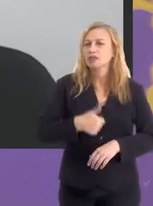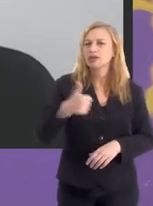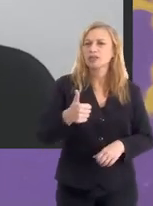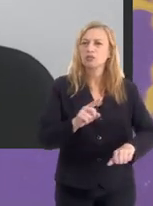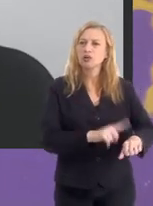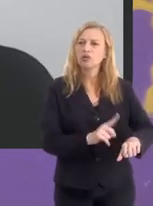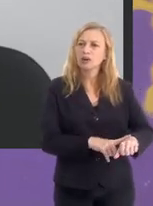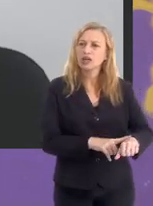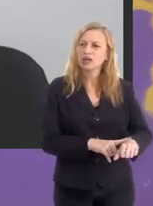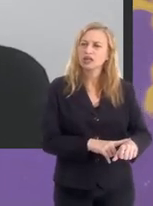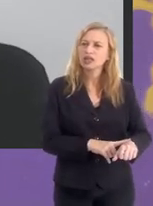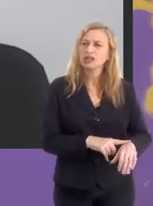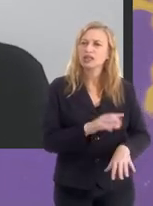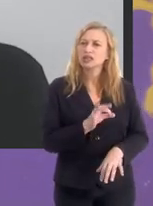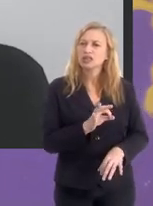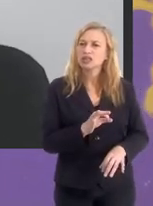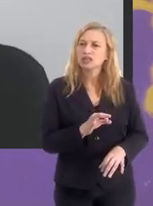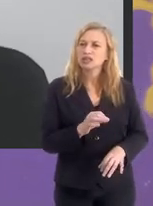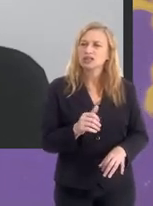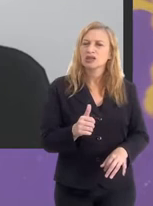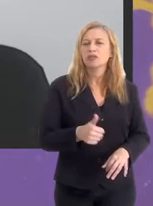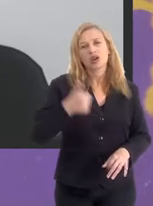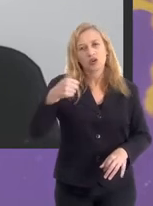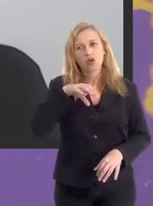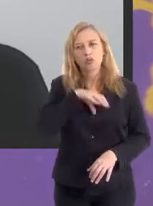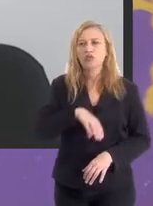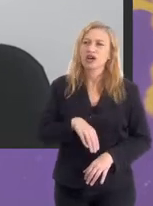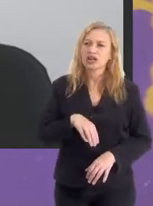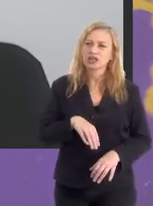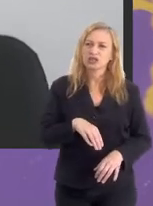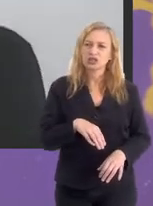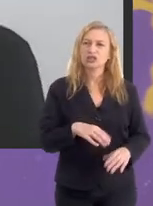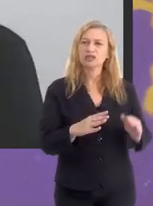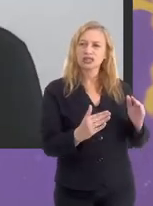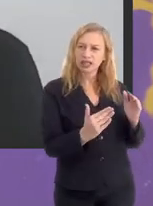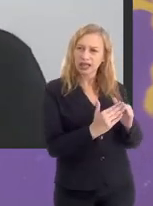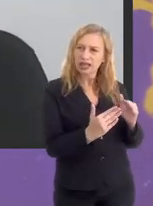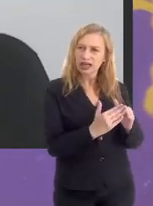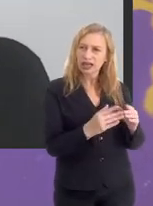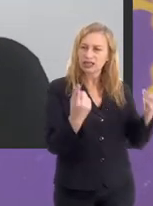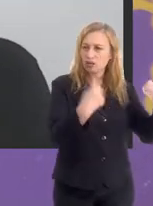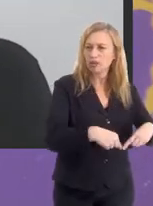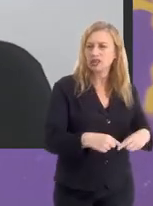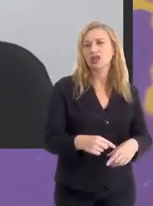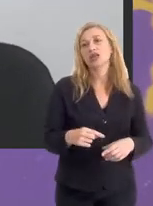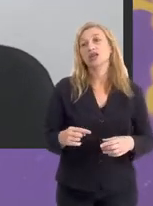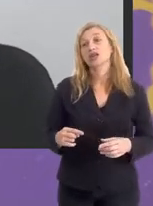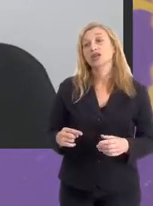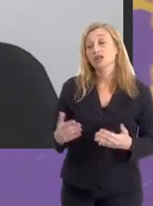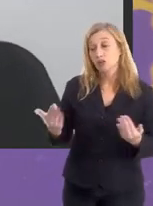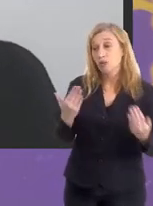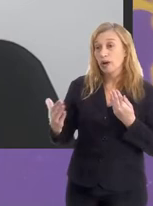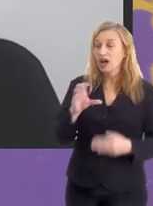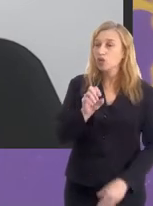nesse desenho aí de primeira rodada aparentemente um favoritismo maior do Vasco a gente vai enfrentar o Vila Nova em casa em relação